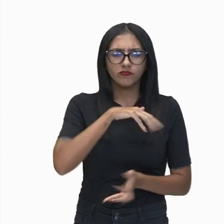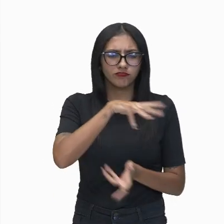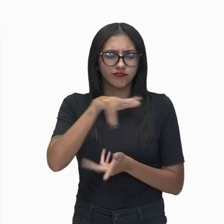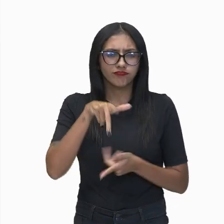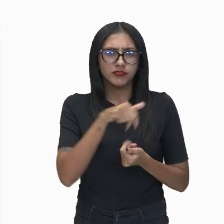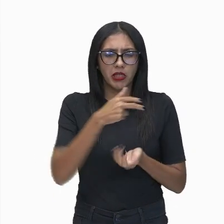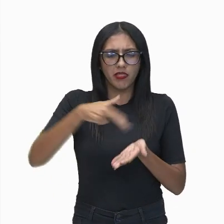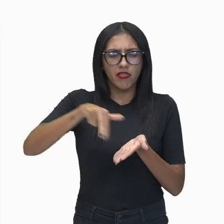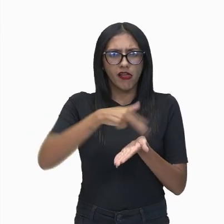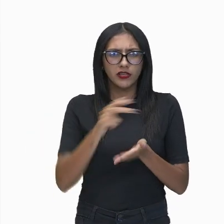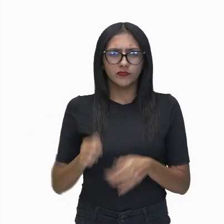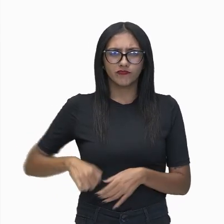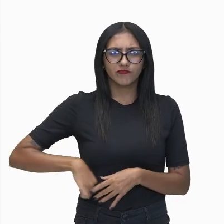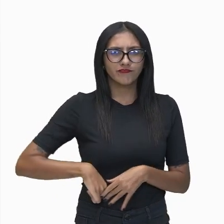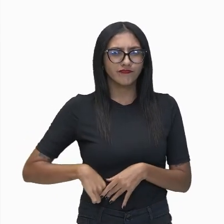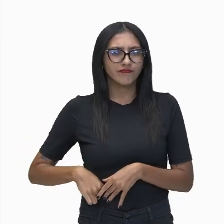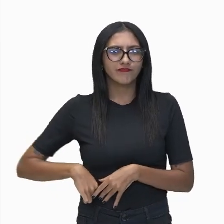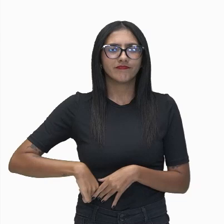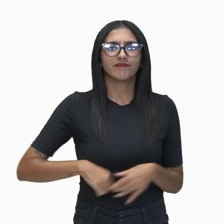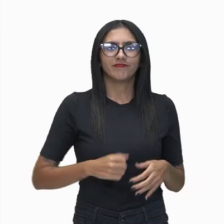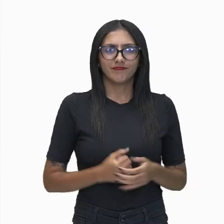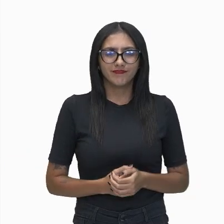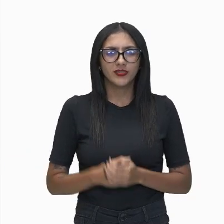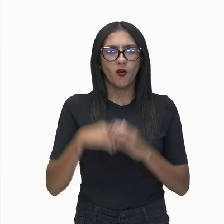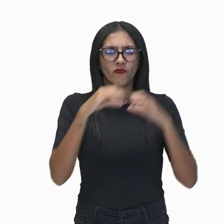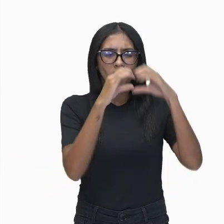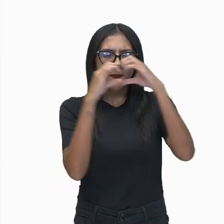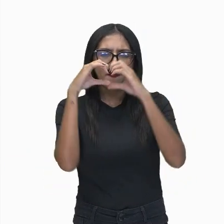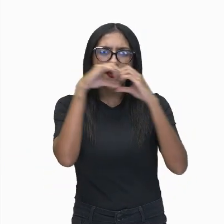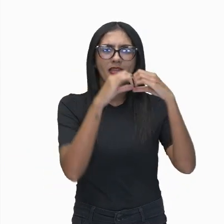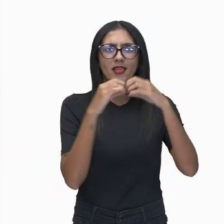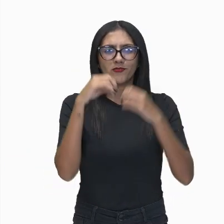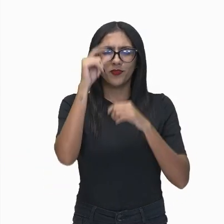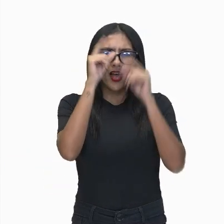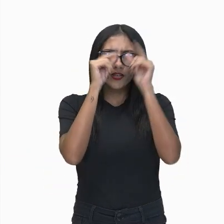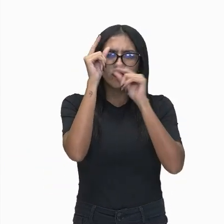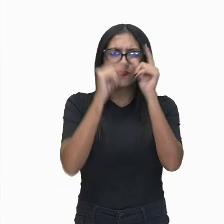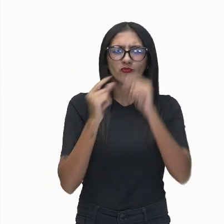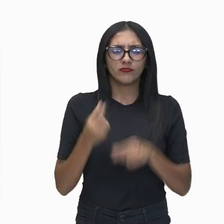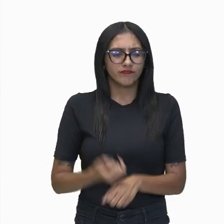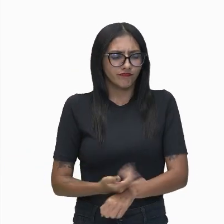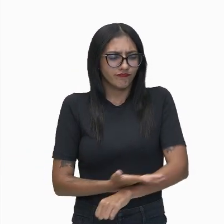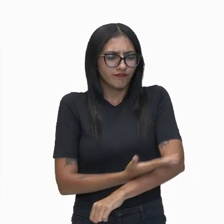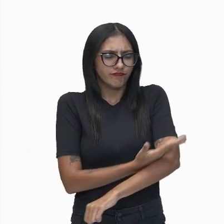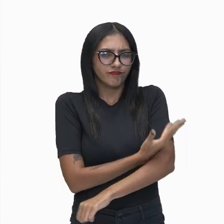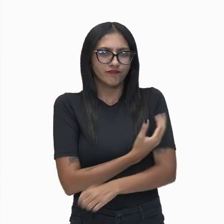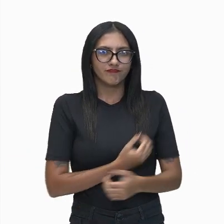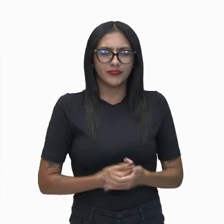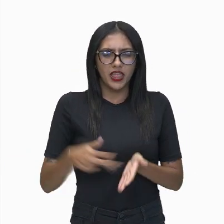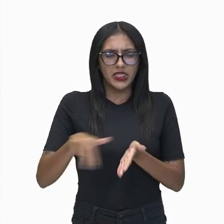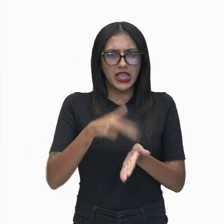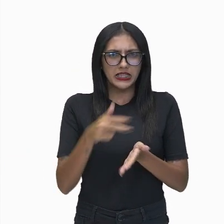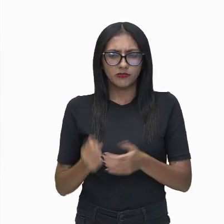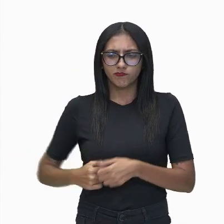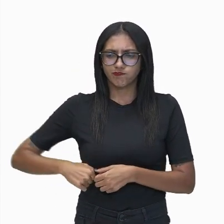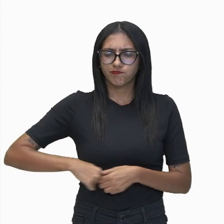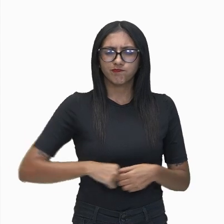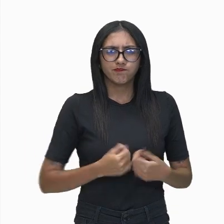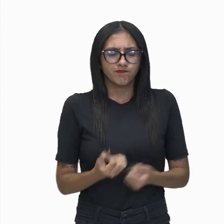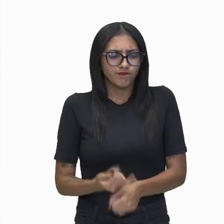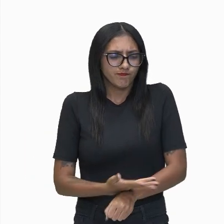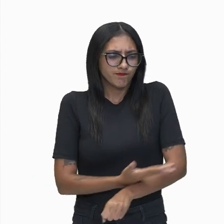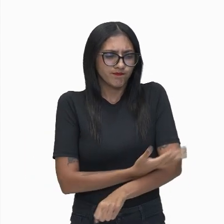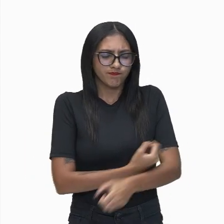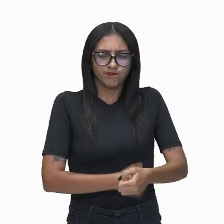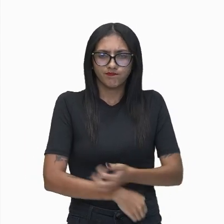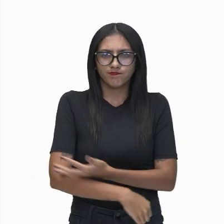Paris tropical. É vermelho, azul e branco, é emoção. Cirandar de corpo e alma, é tirar